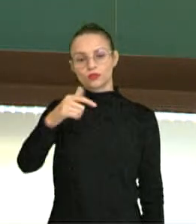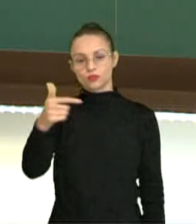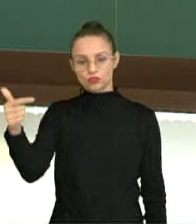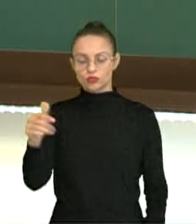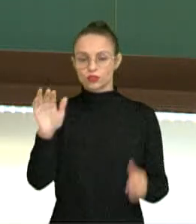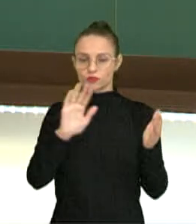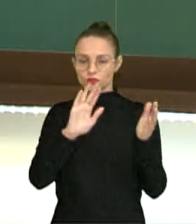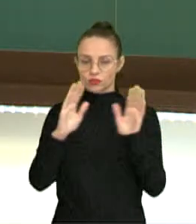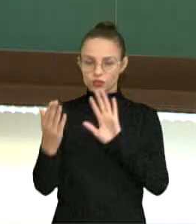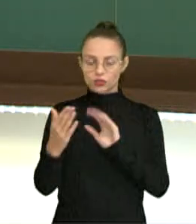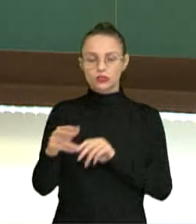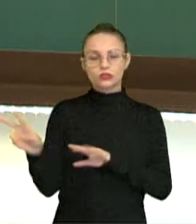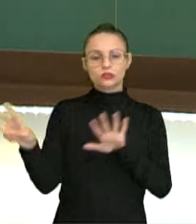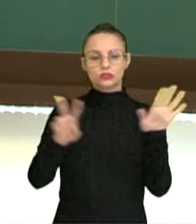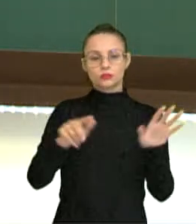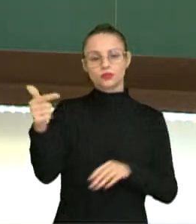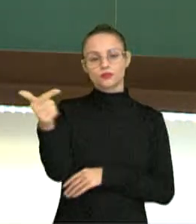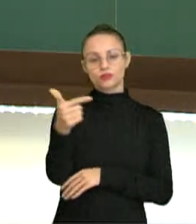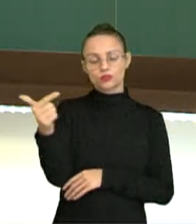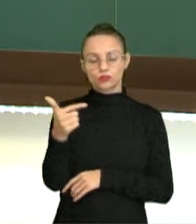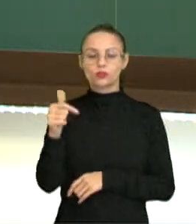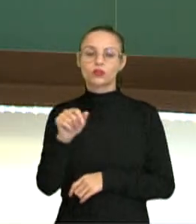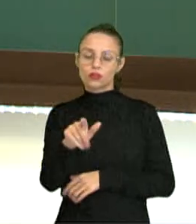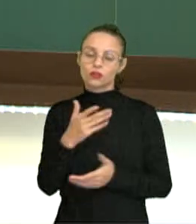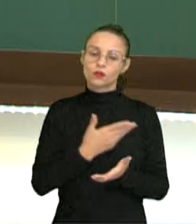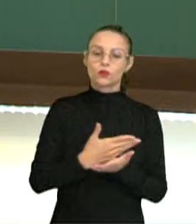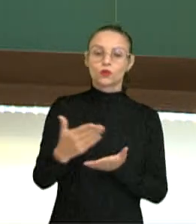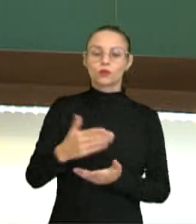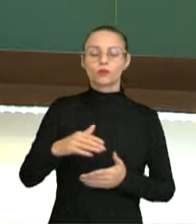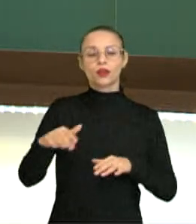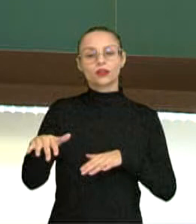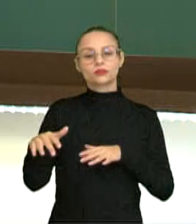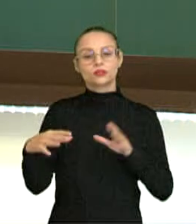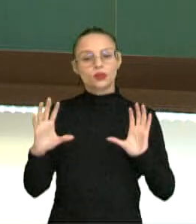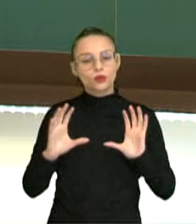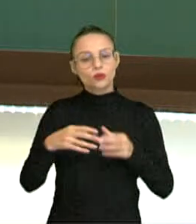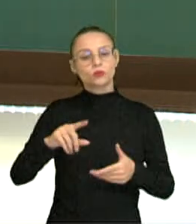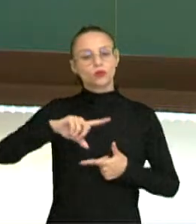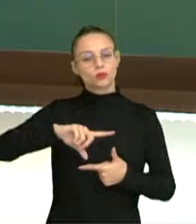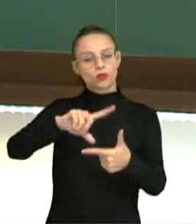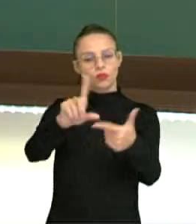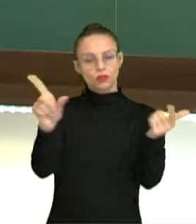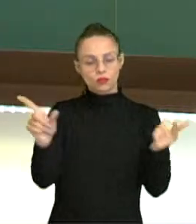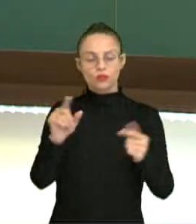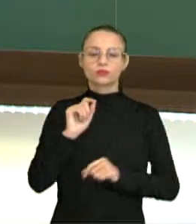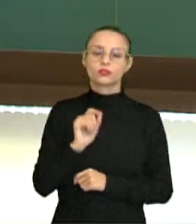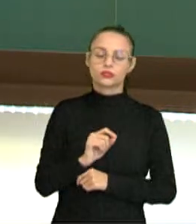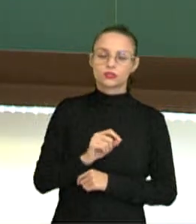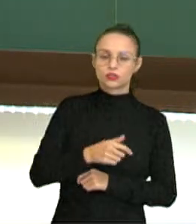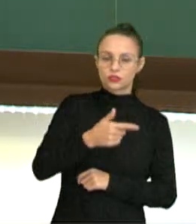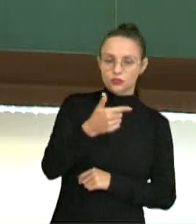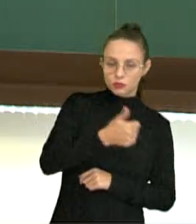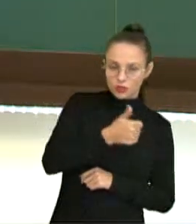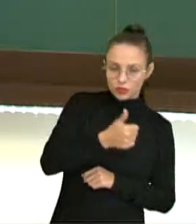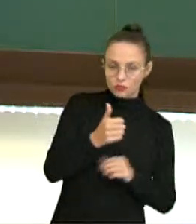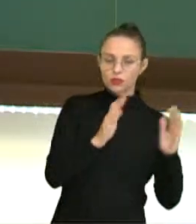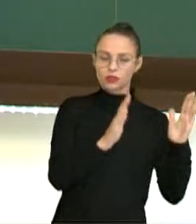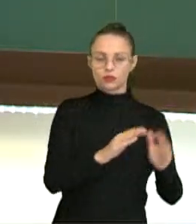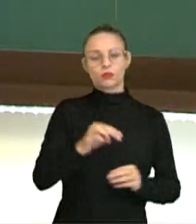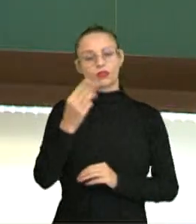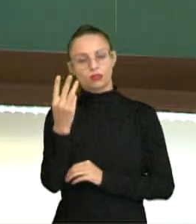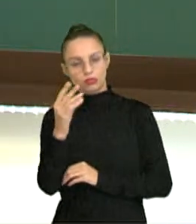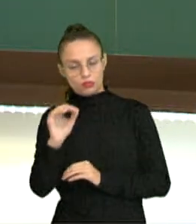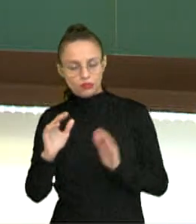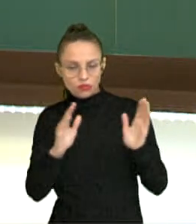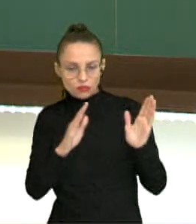1900, semana de 22, e aí começam as gerações modernistas. A primeira geração de 22, a segunda de 30,